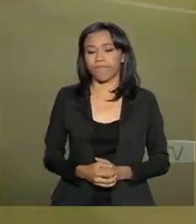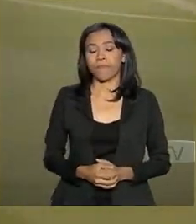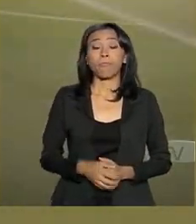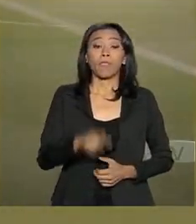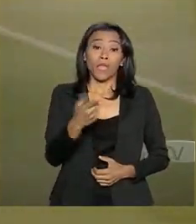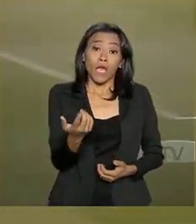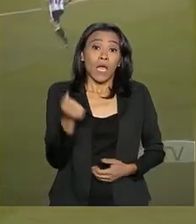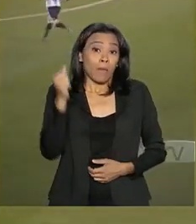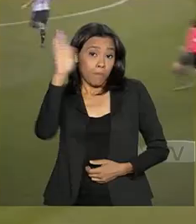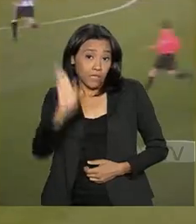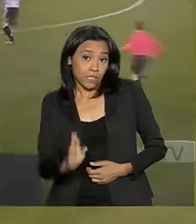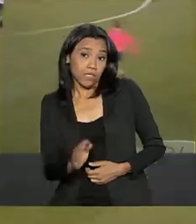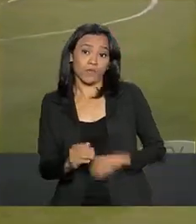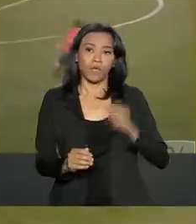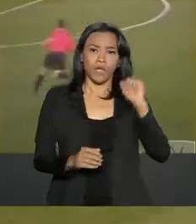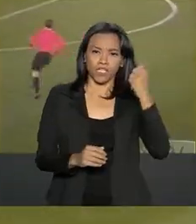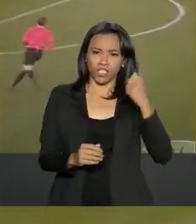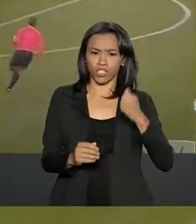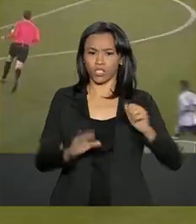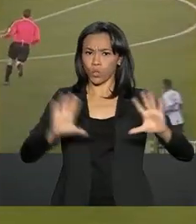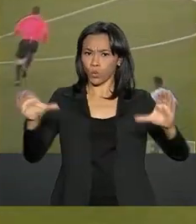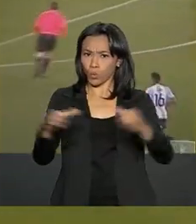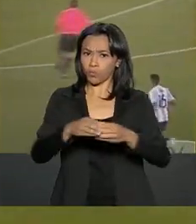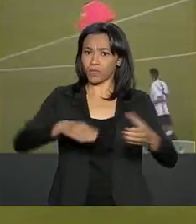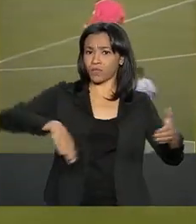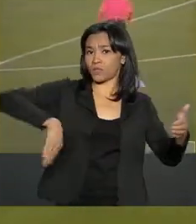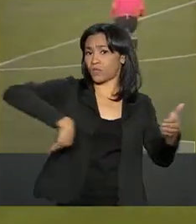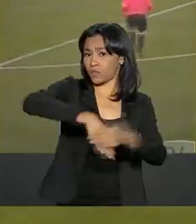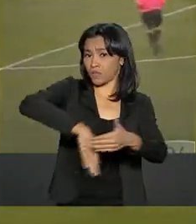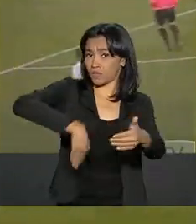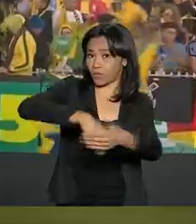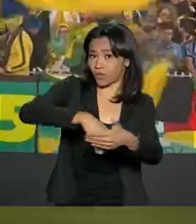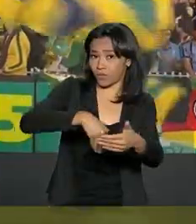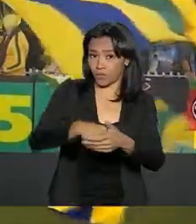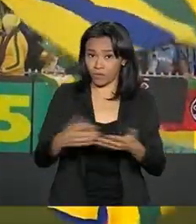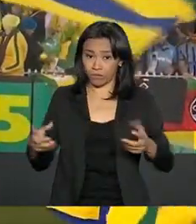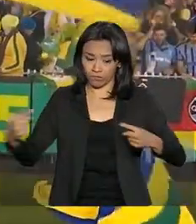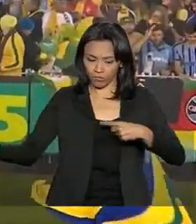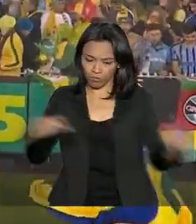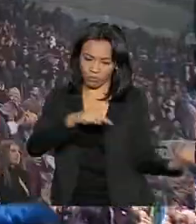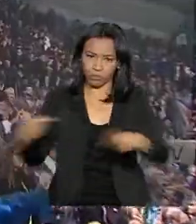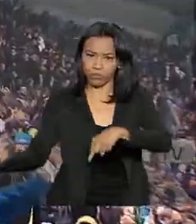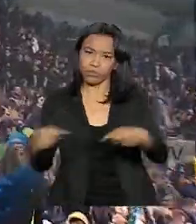Brasil e Argentina, rivais no futebol,